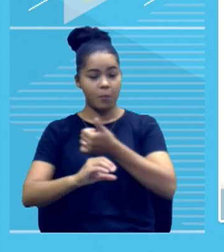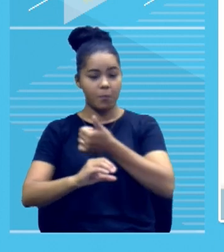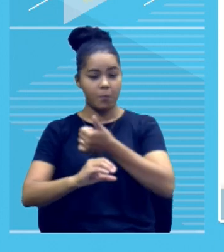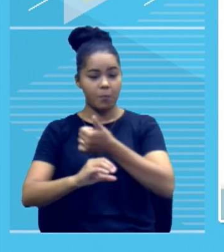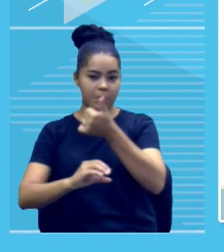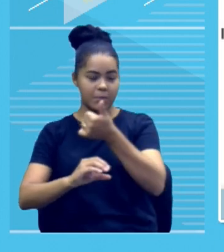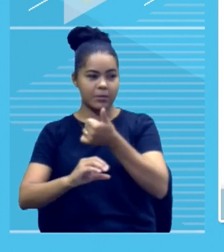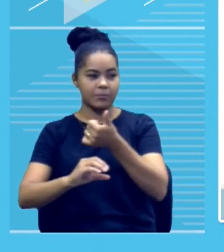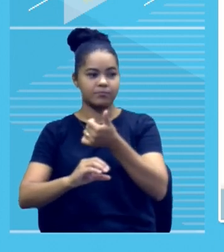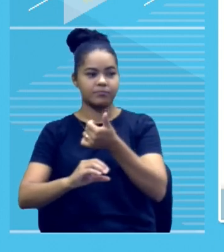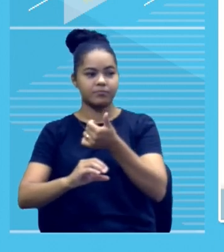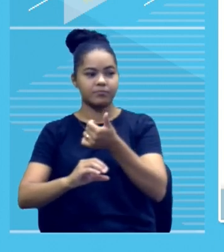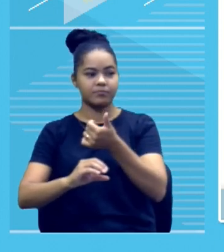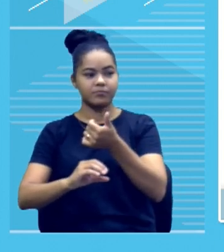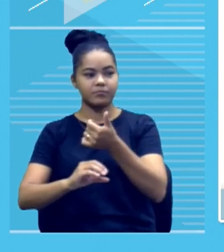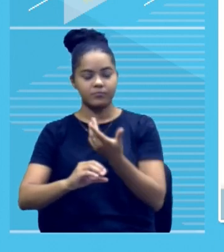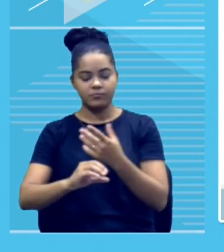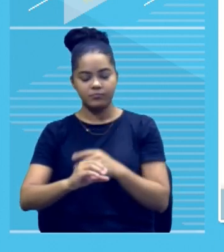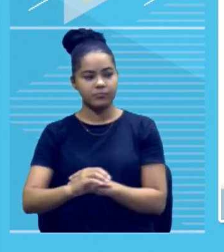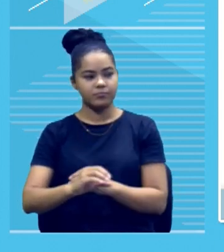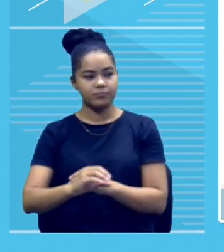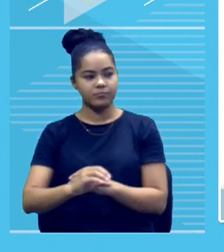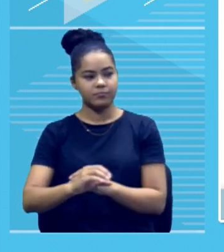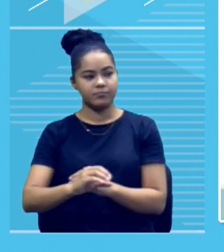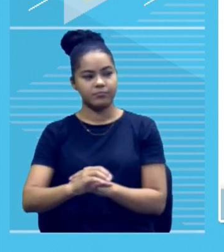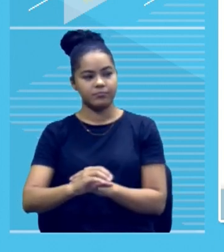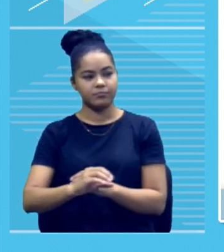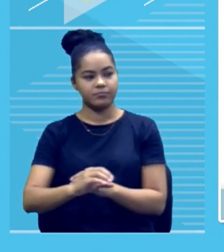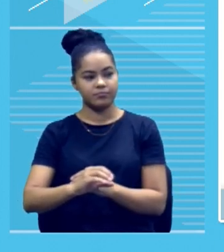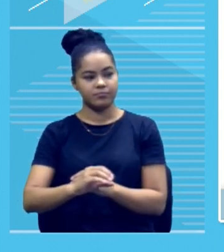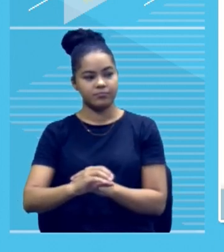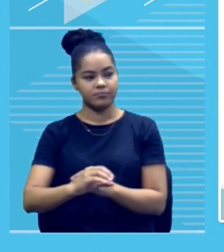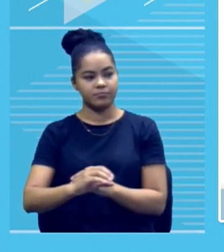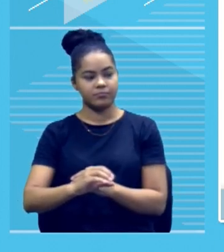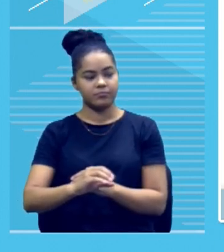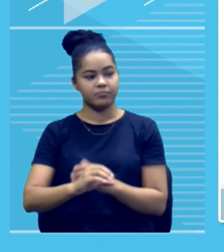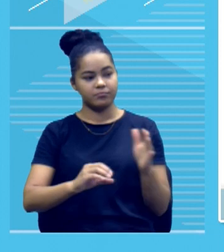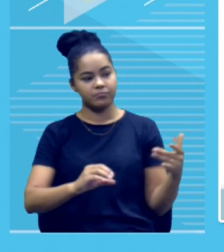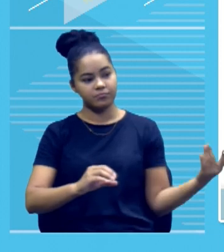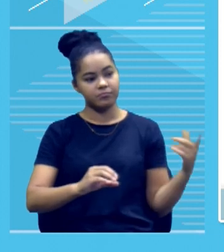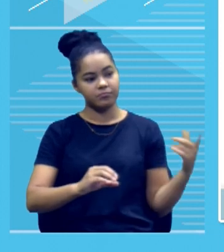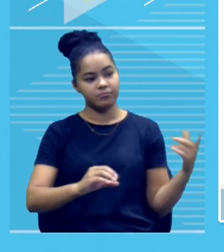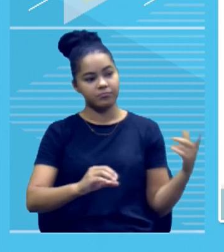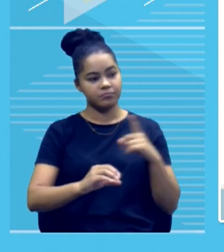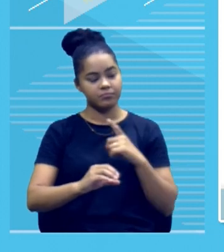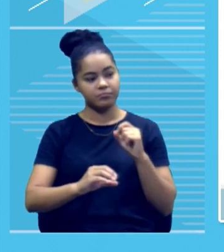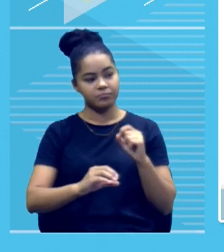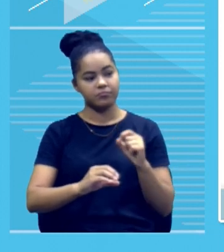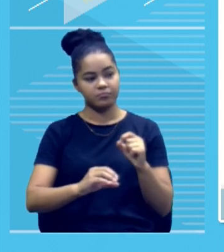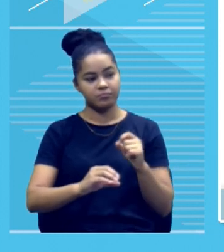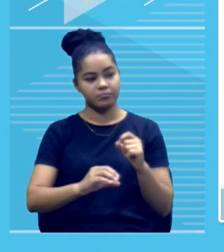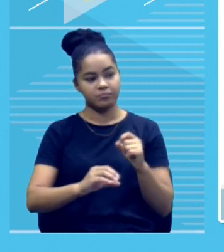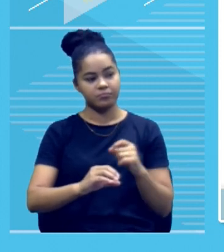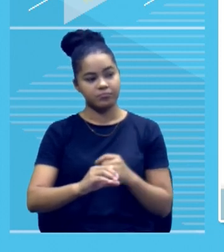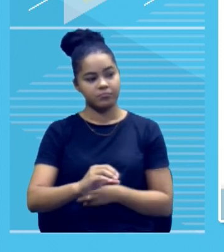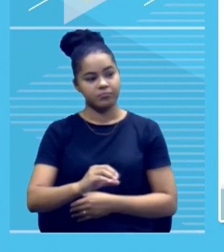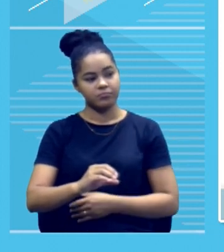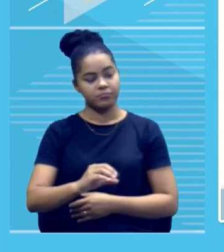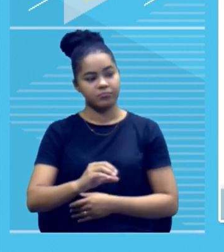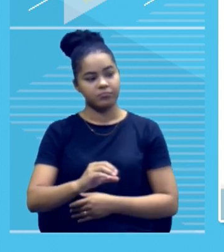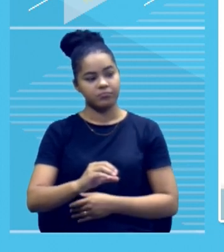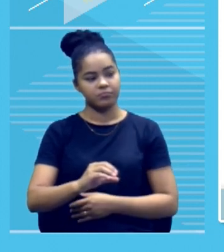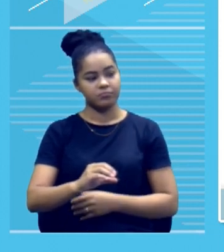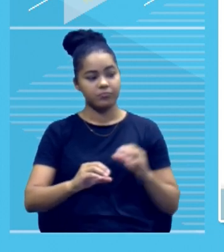Observe aqui, ó. Ó, aqui, esse carbono, ó, olha só. Ele está apresentando esse carbono aqui